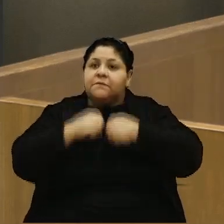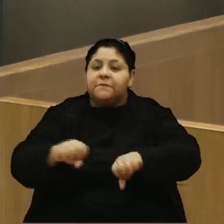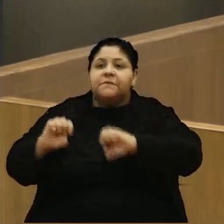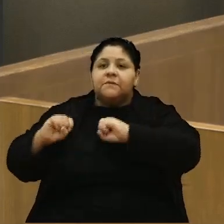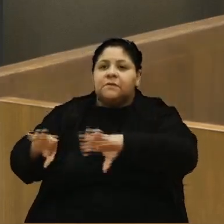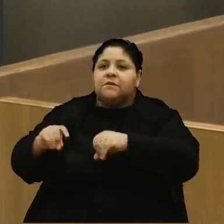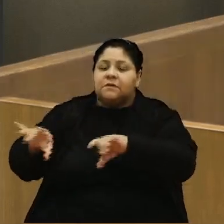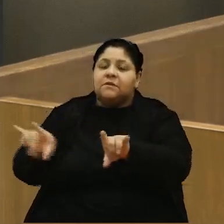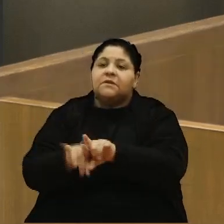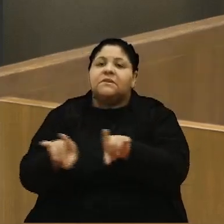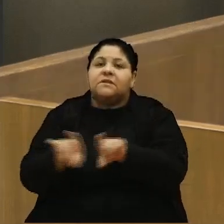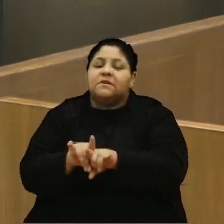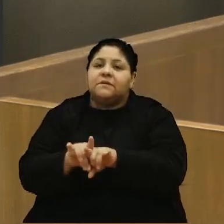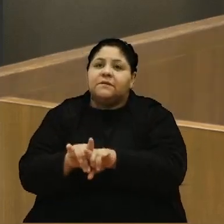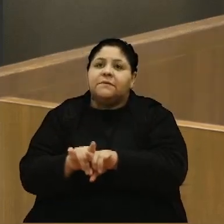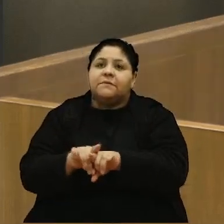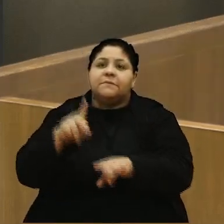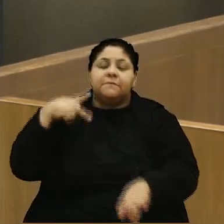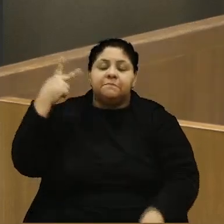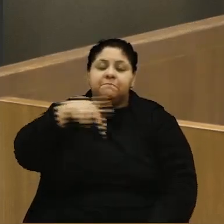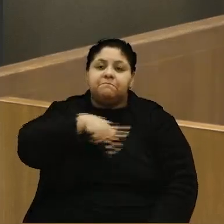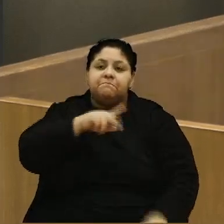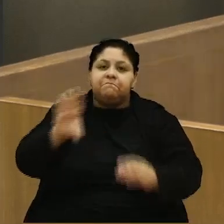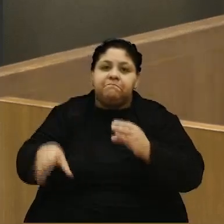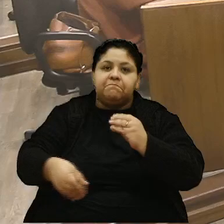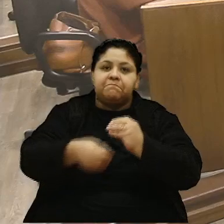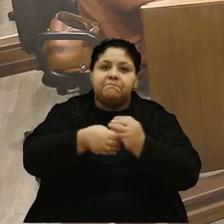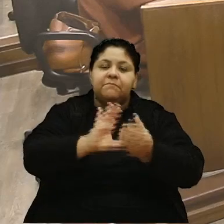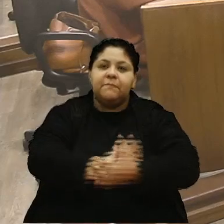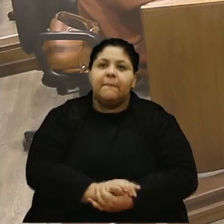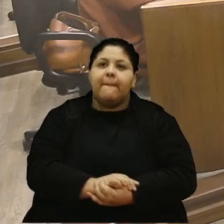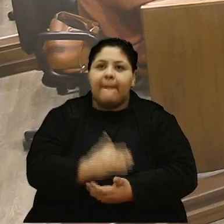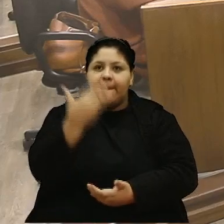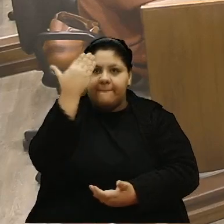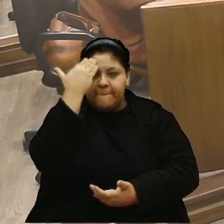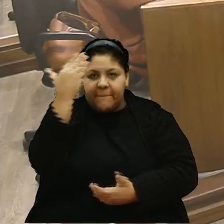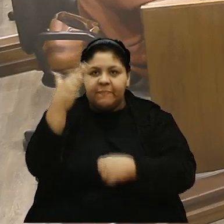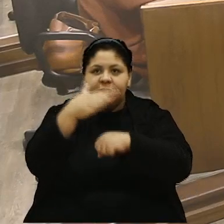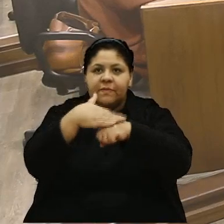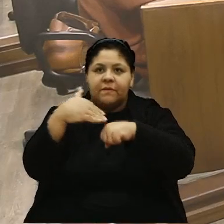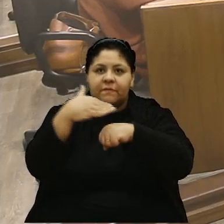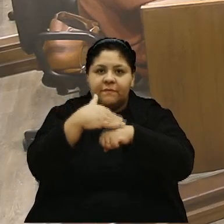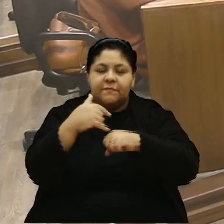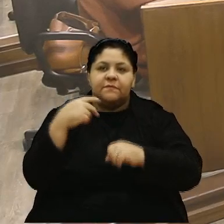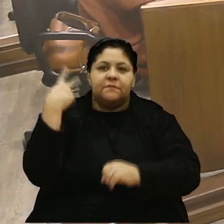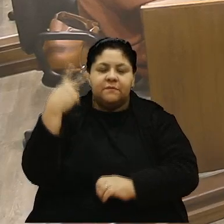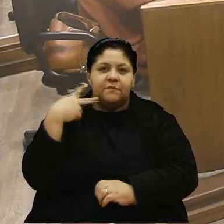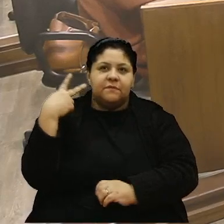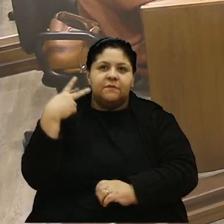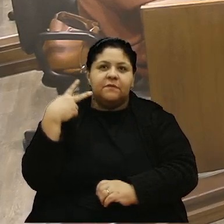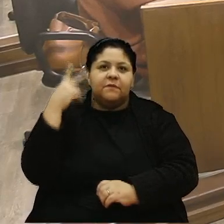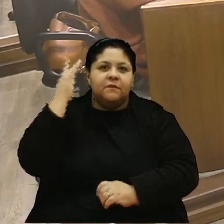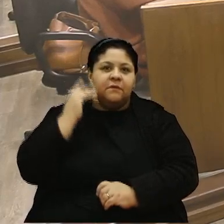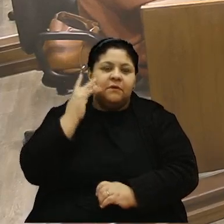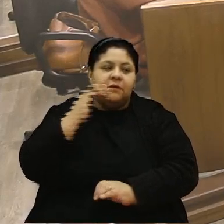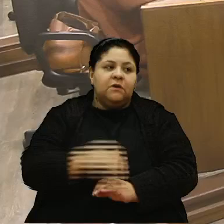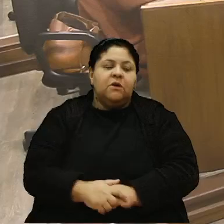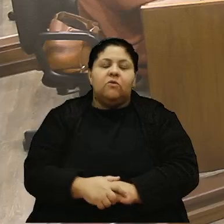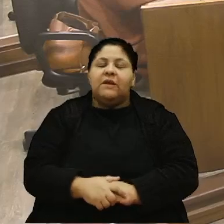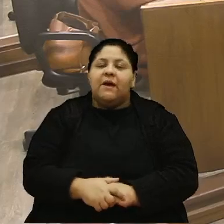tem que acontecer. Vereador Pedro Rodrigues, sua parte. Obrigado pela gentileza, vereadora Daiane.